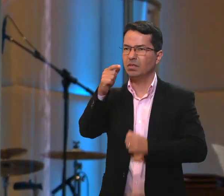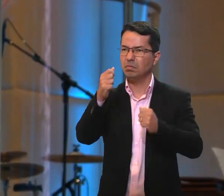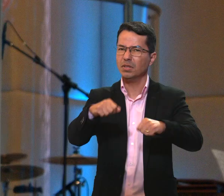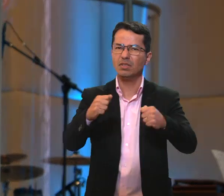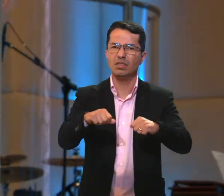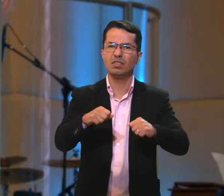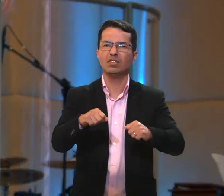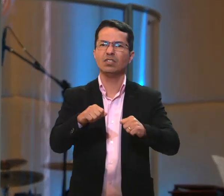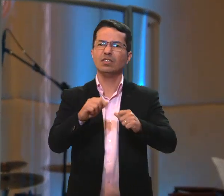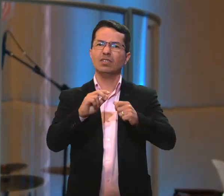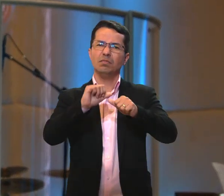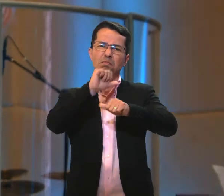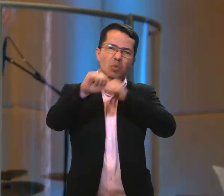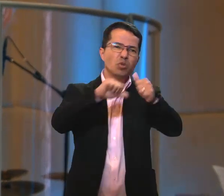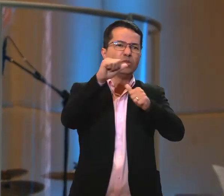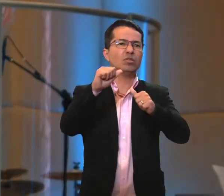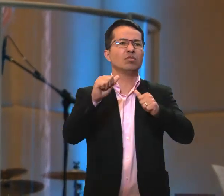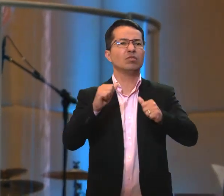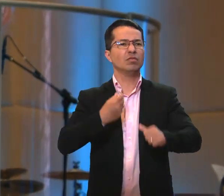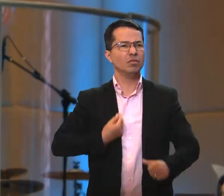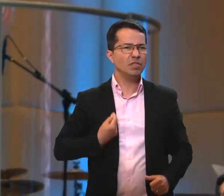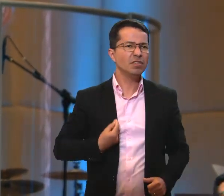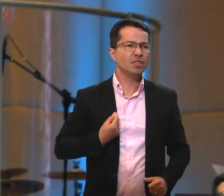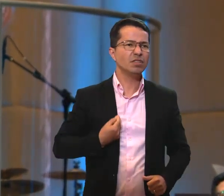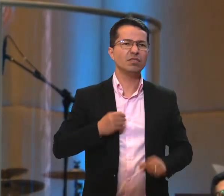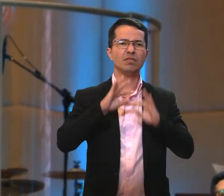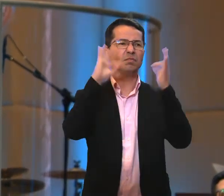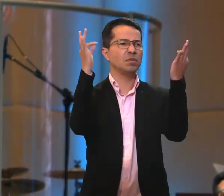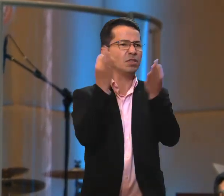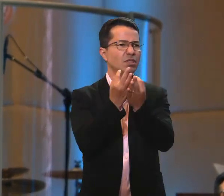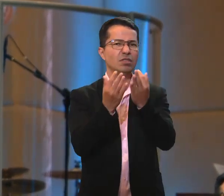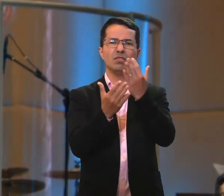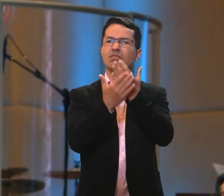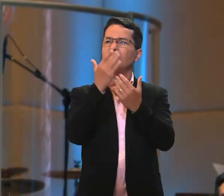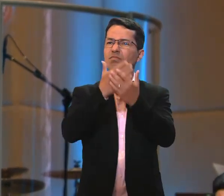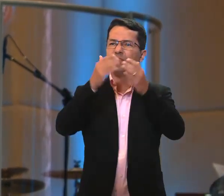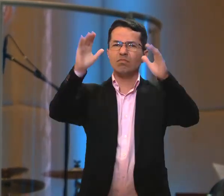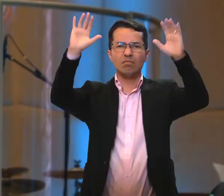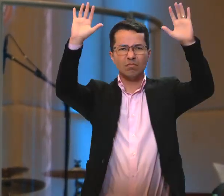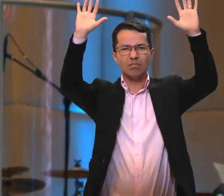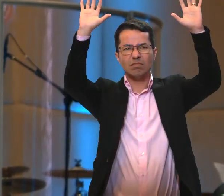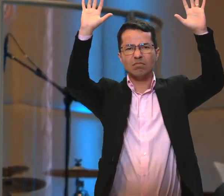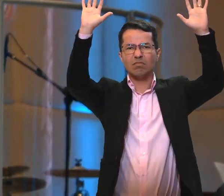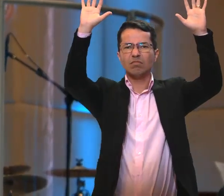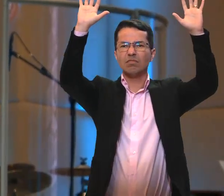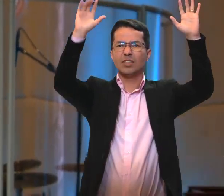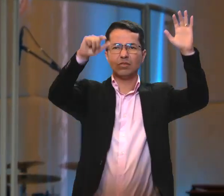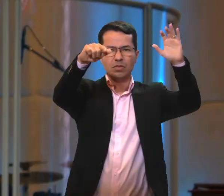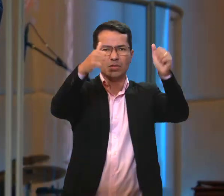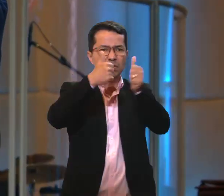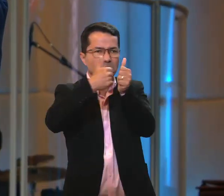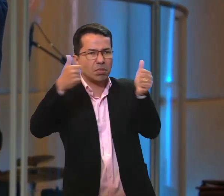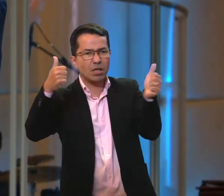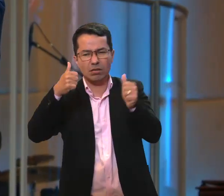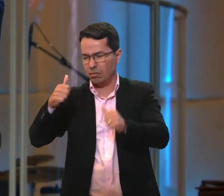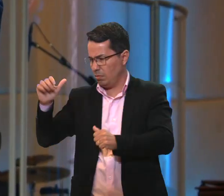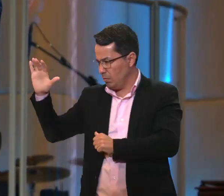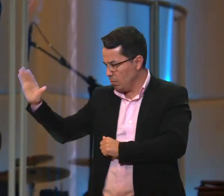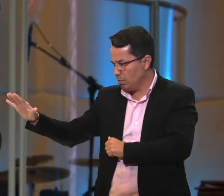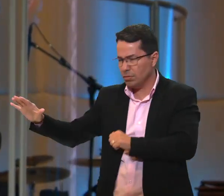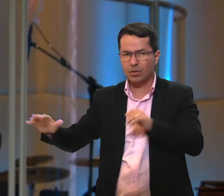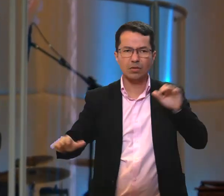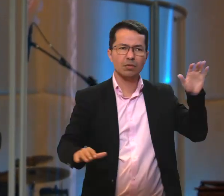alto, pode levantar a mão. Você que está perto, põe a mão no ombro e nós vamos orar agora. Deus vai